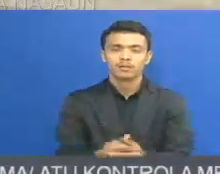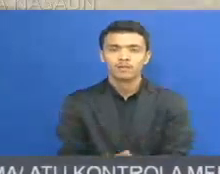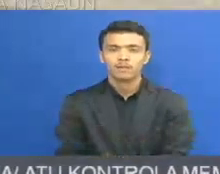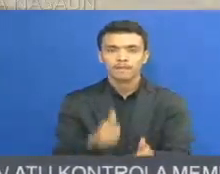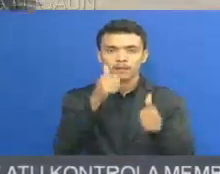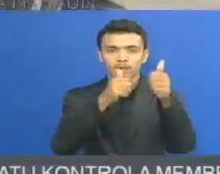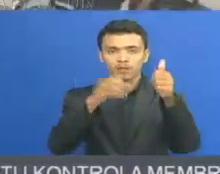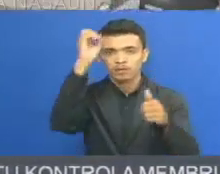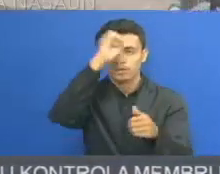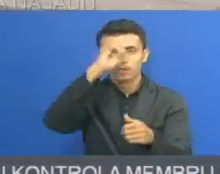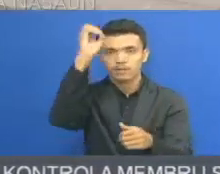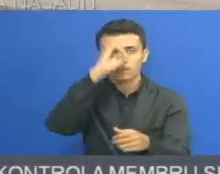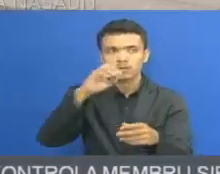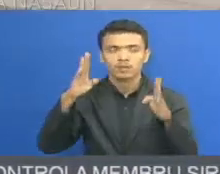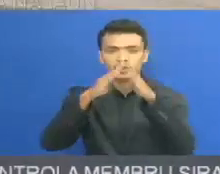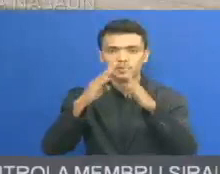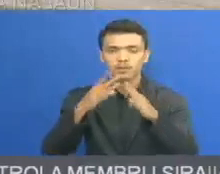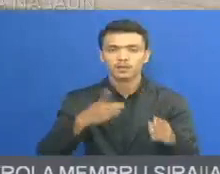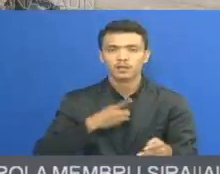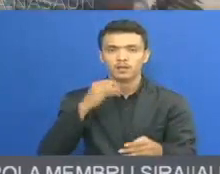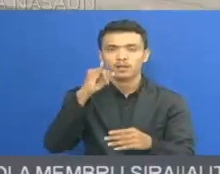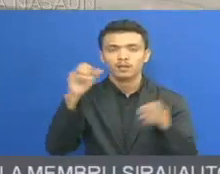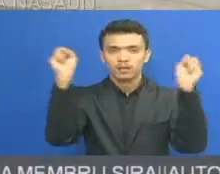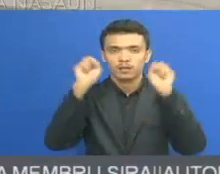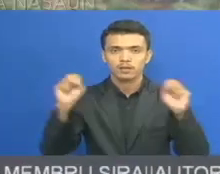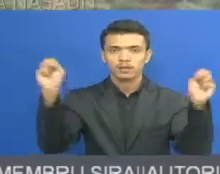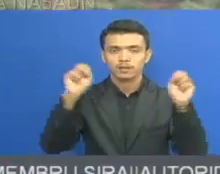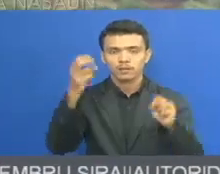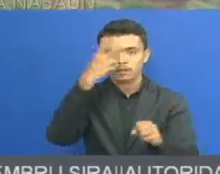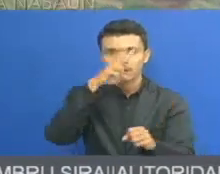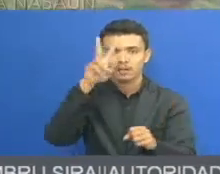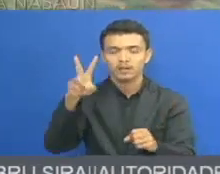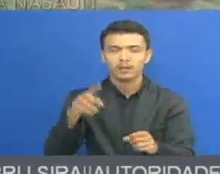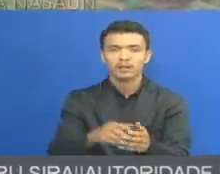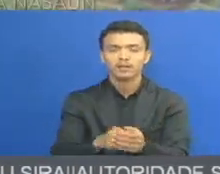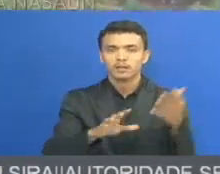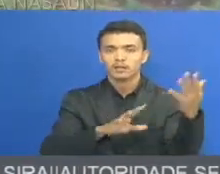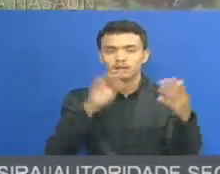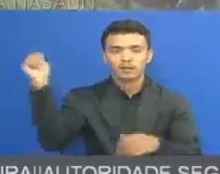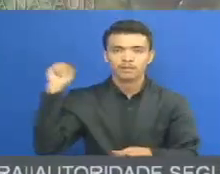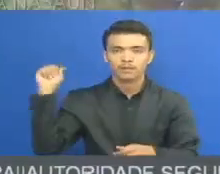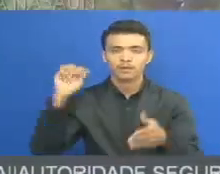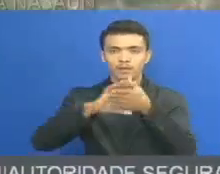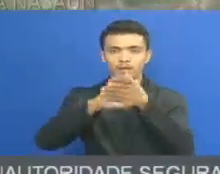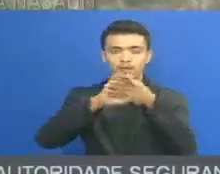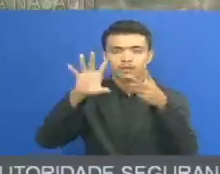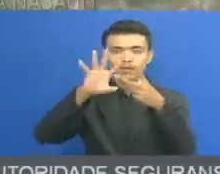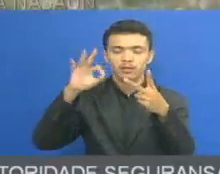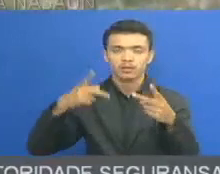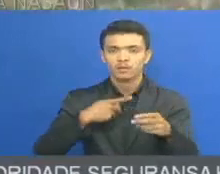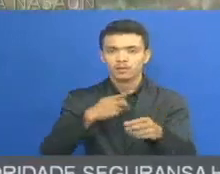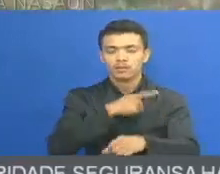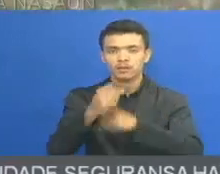Tuir observação RTT ali a capital dele, sábado fim de semana em Notacatac, mesmo evento campanha eleitoral na eleição parlamentar